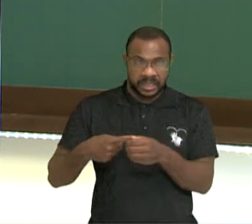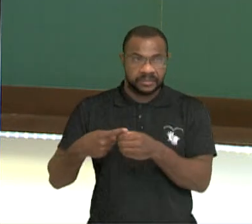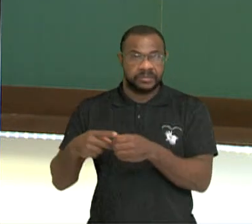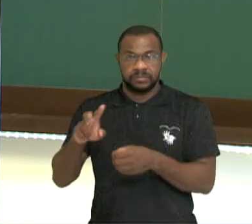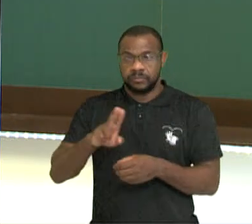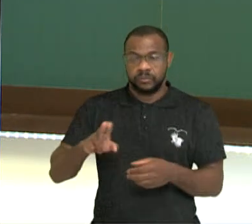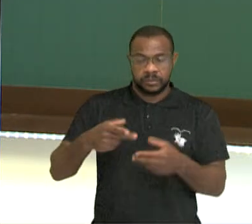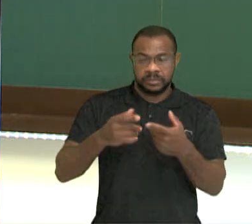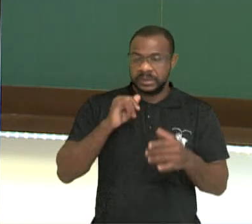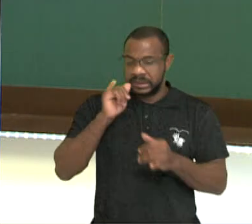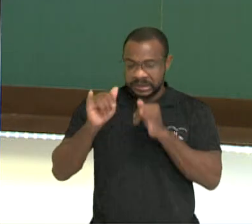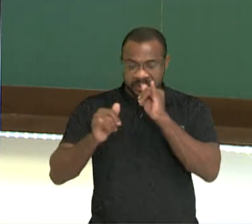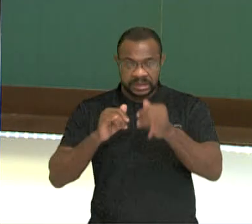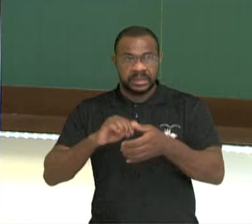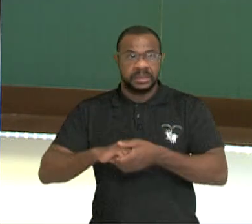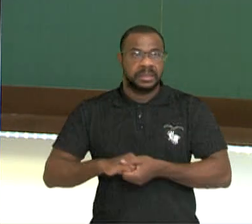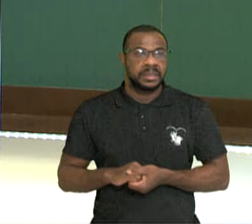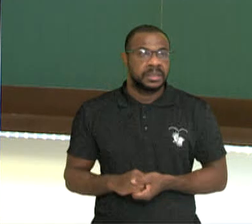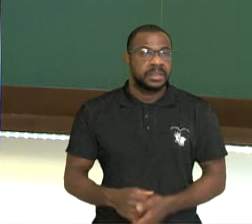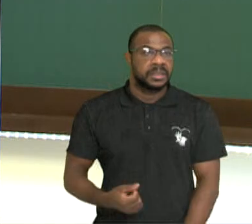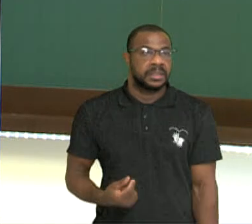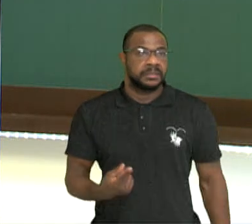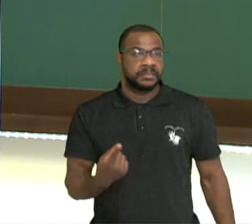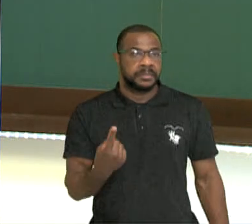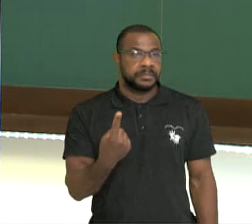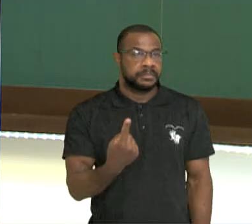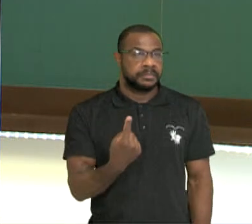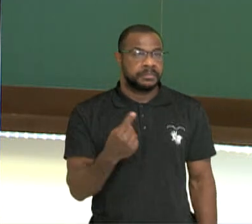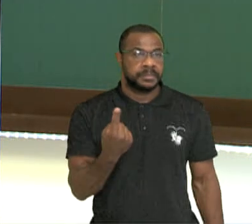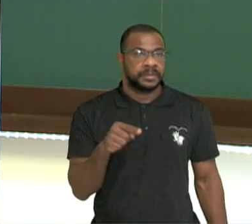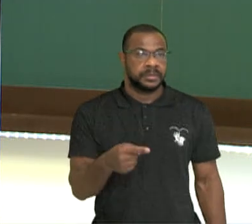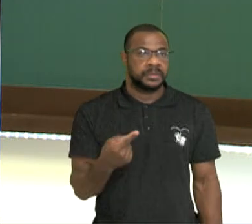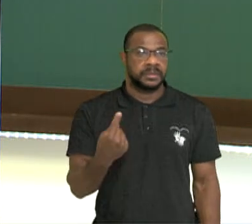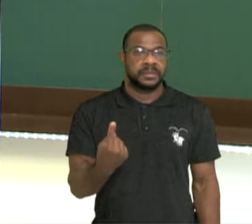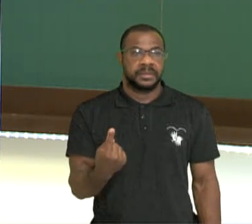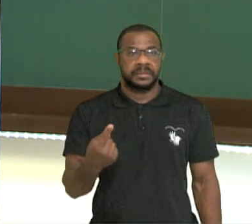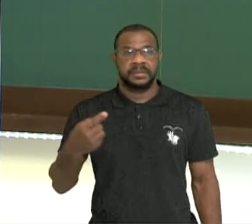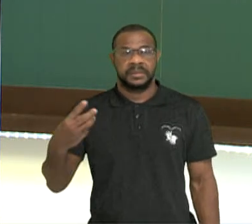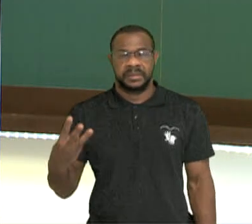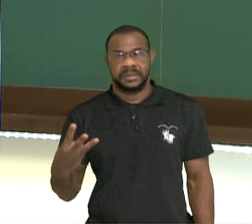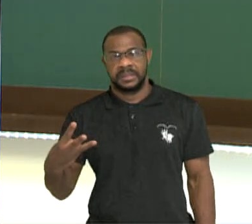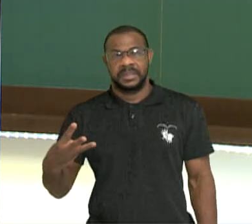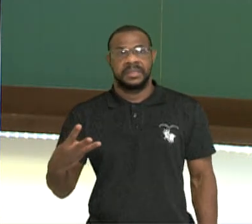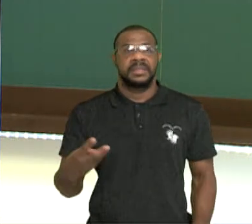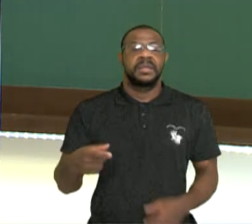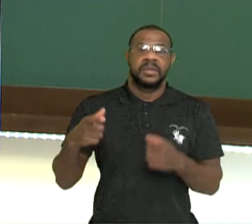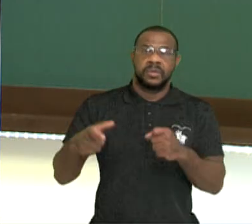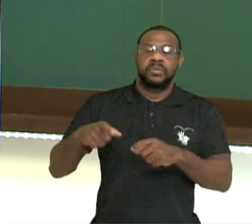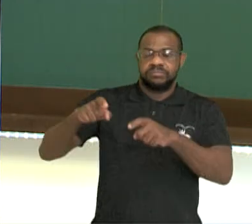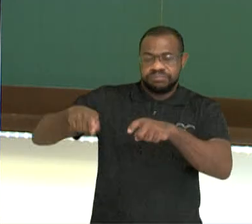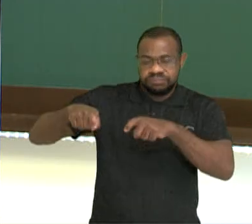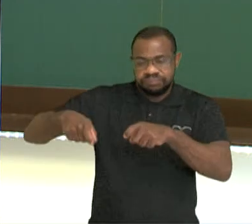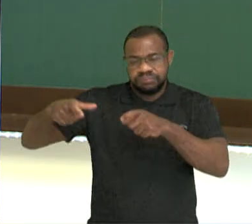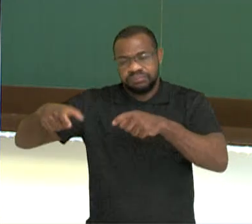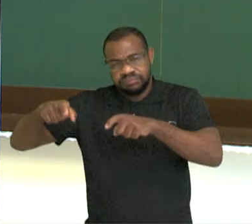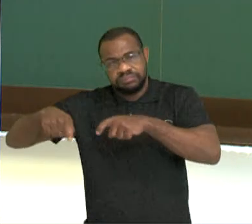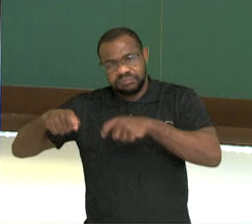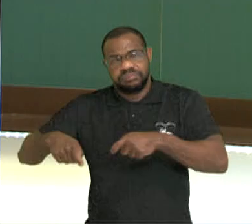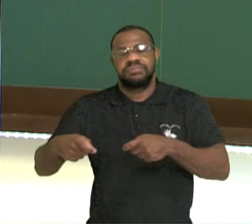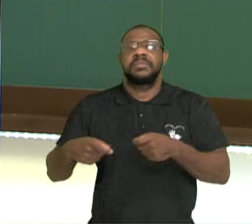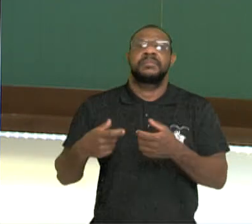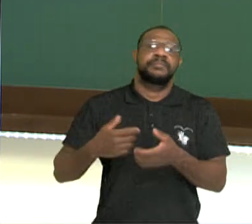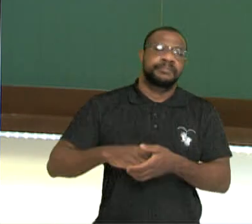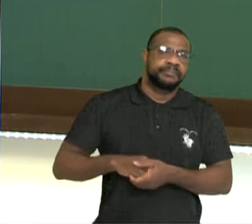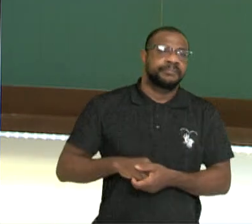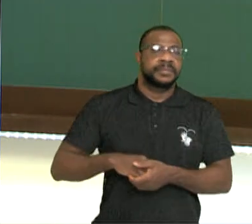E 1.113 localidades paranaenses, distritos, áreas rurais, outras formas de divisão do território.